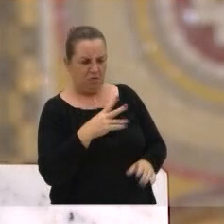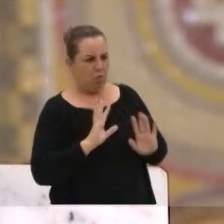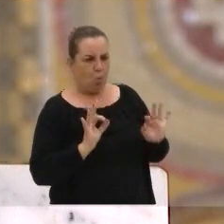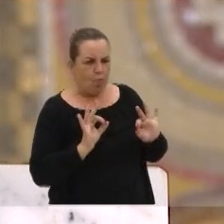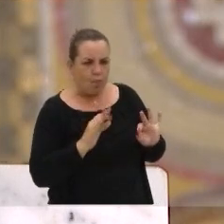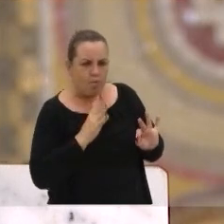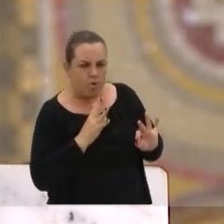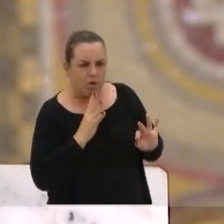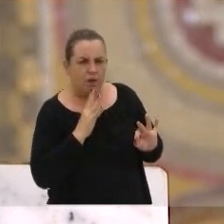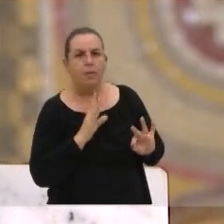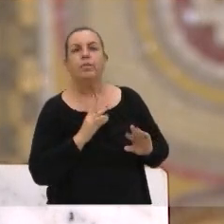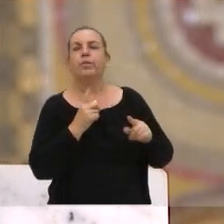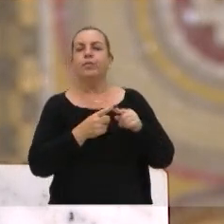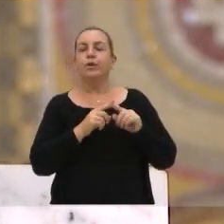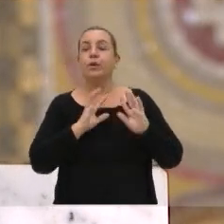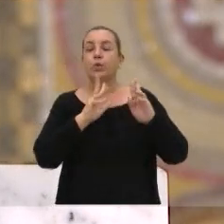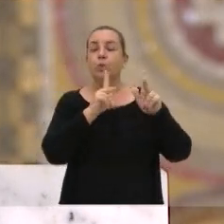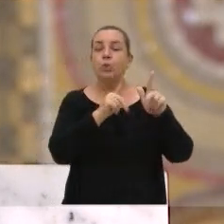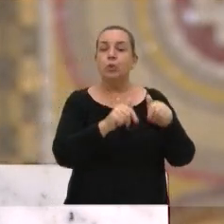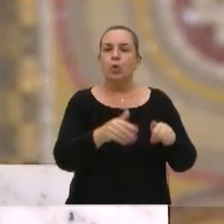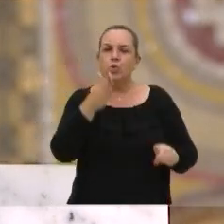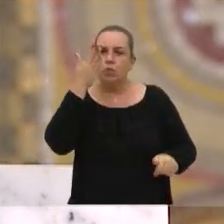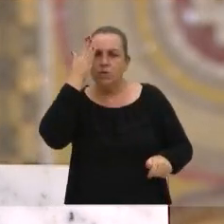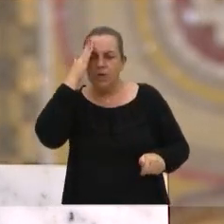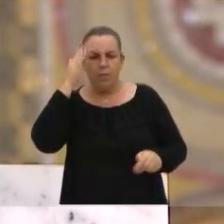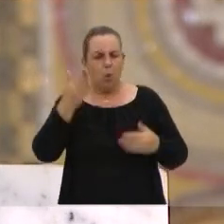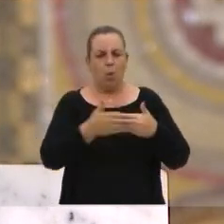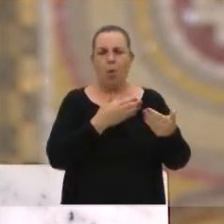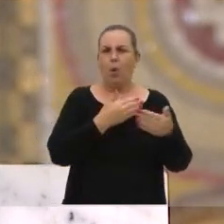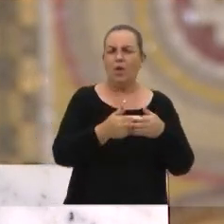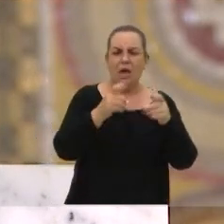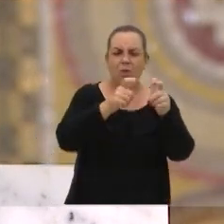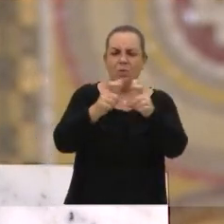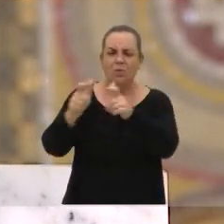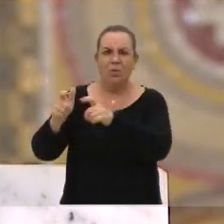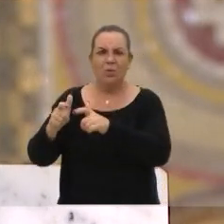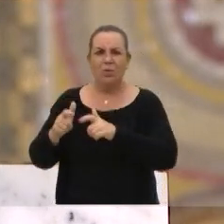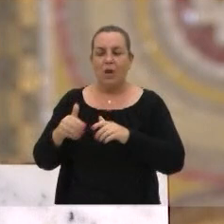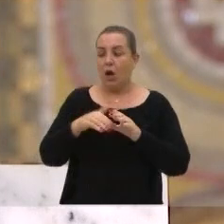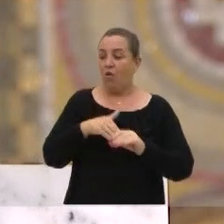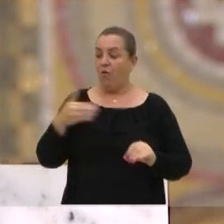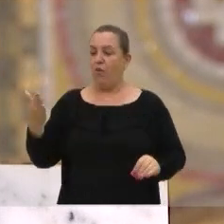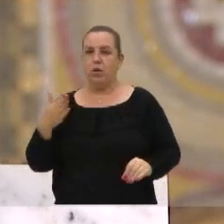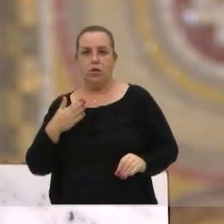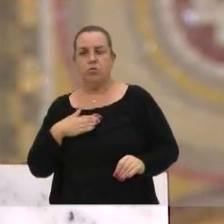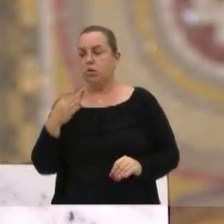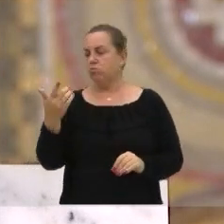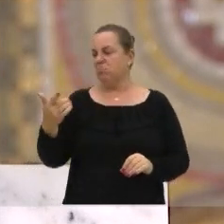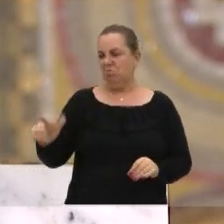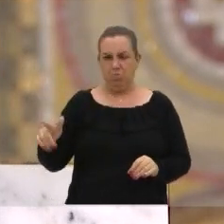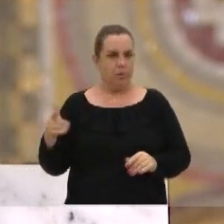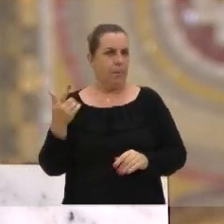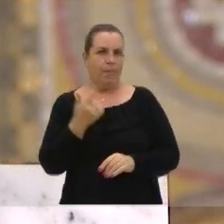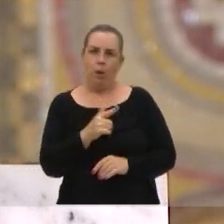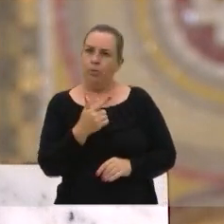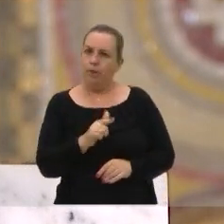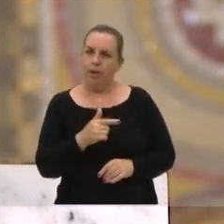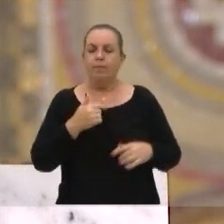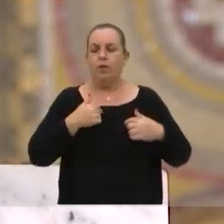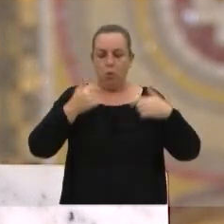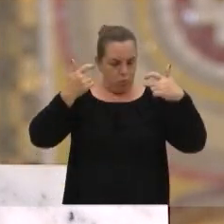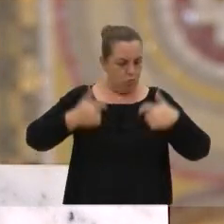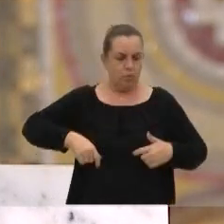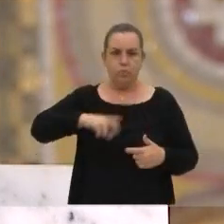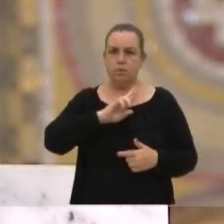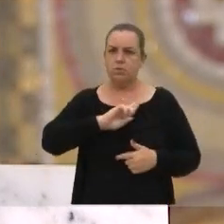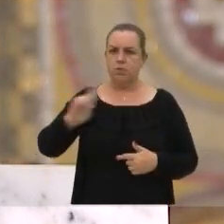que todos saibam, do Oriente ao Ocidente, que fora de mim outro não existe. Eu sou o